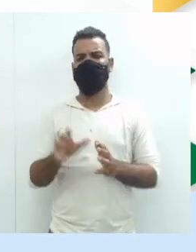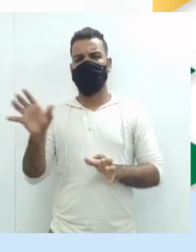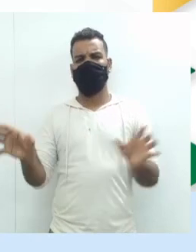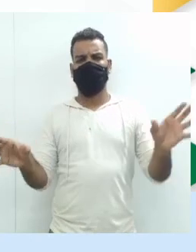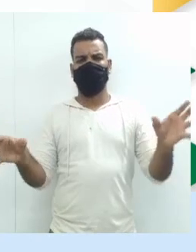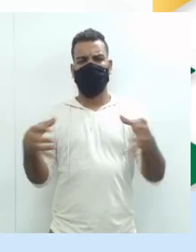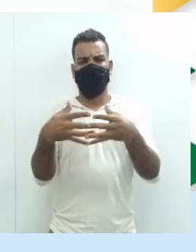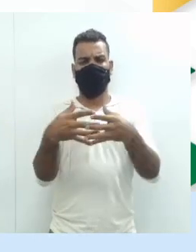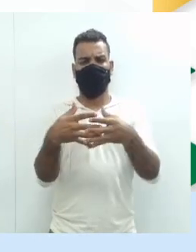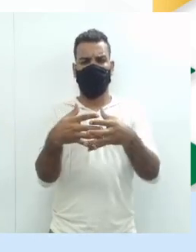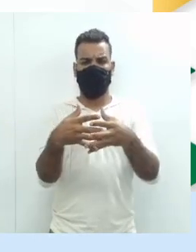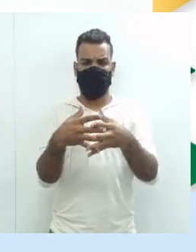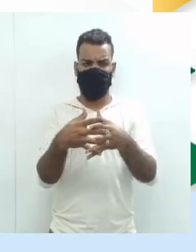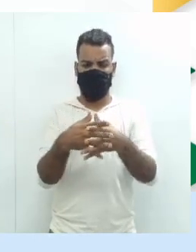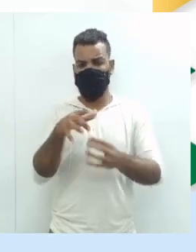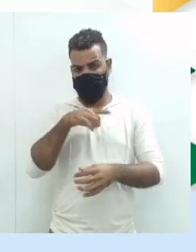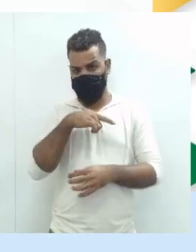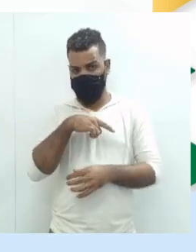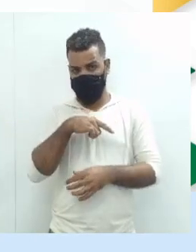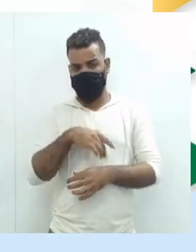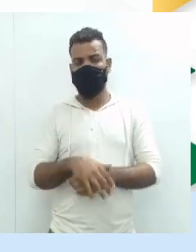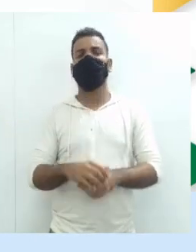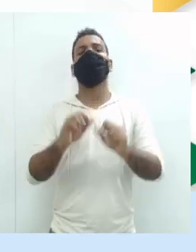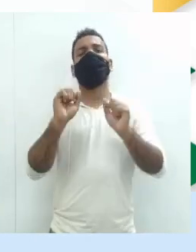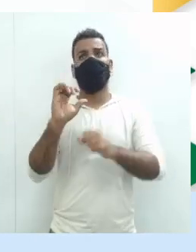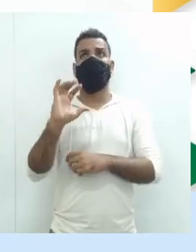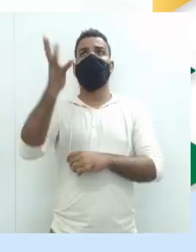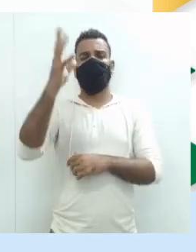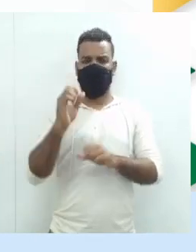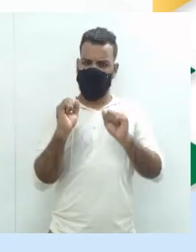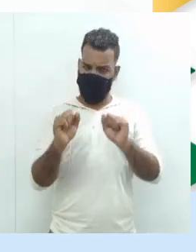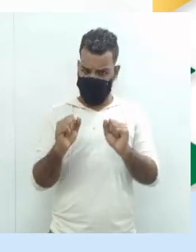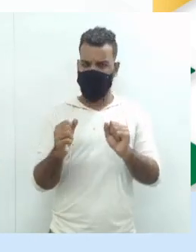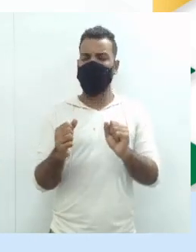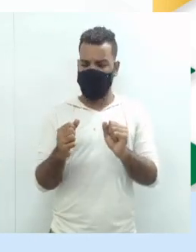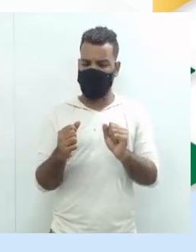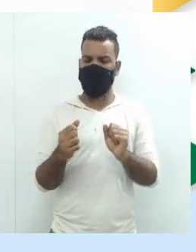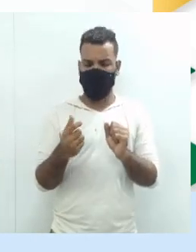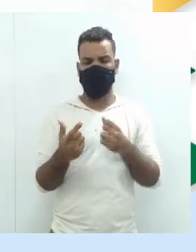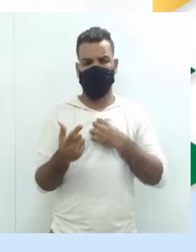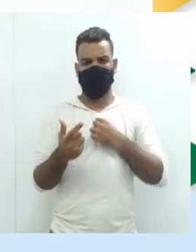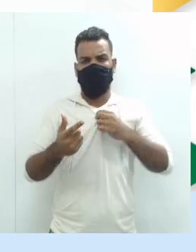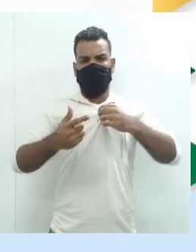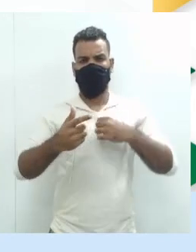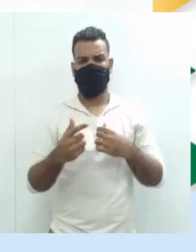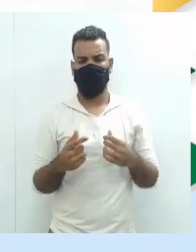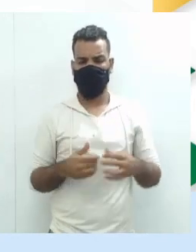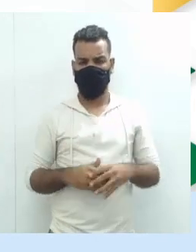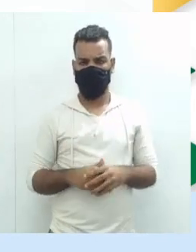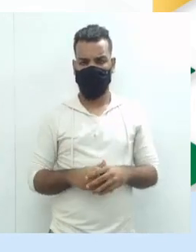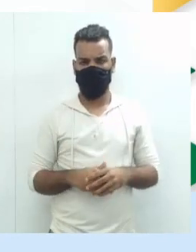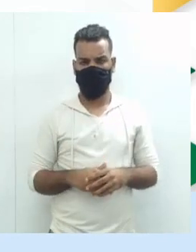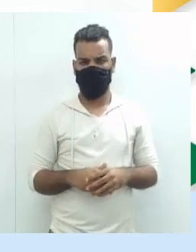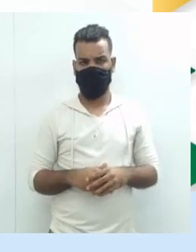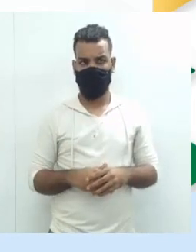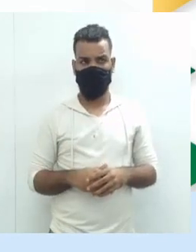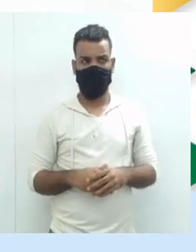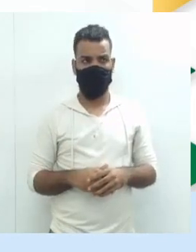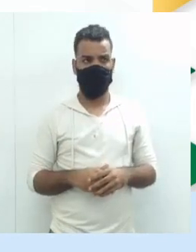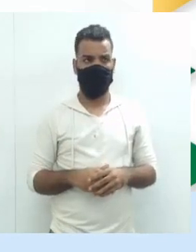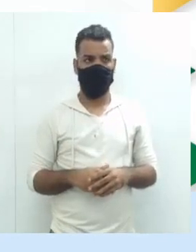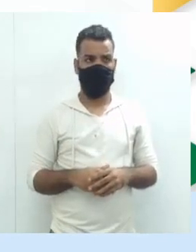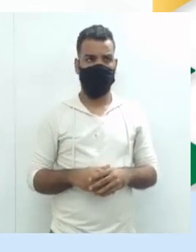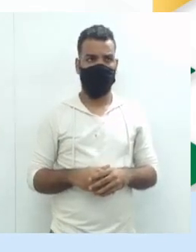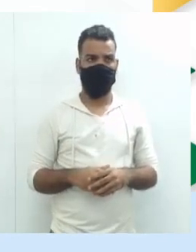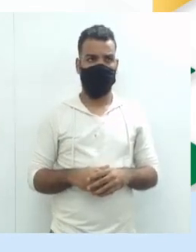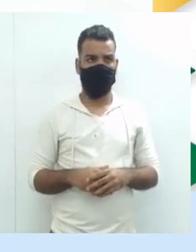textos diferentes. Então isso pode acontecer também como uma boa estratégia de publicidade, certo?